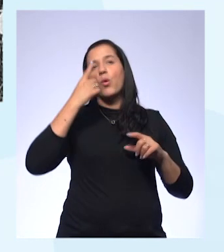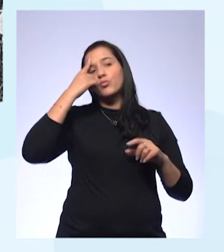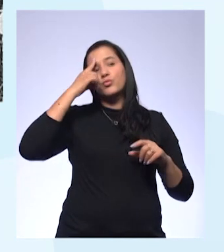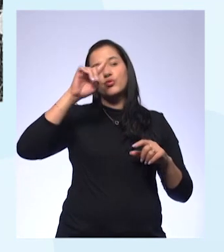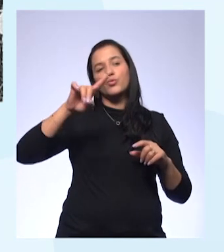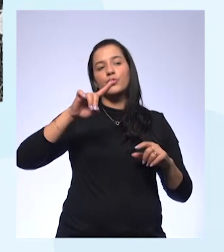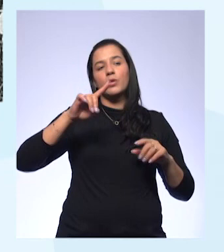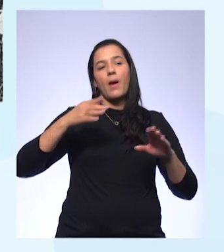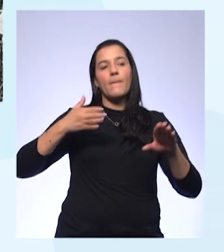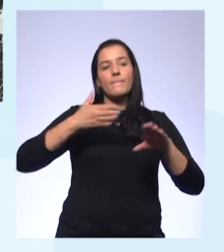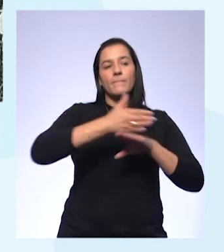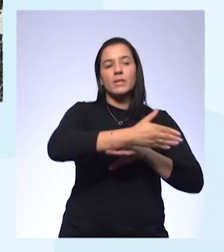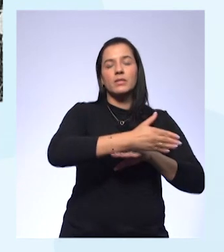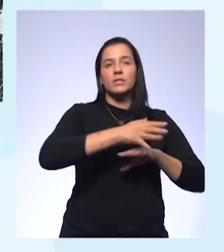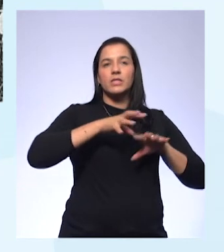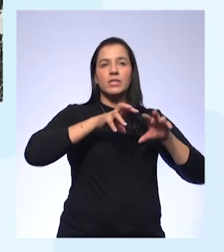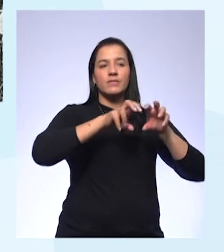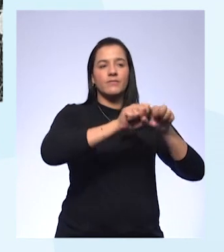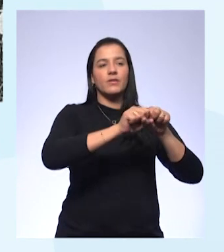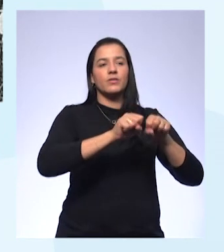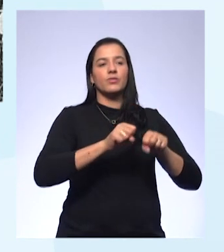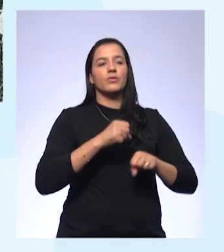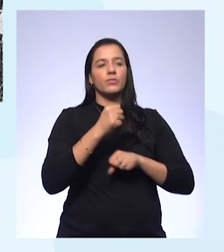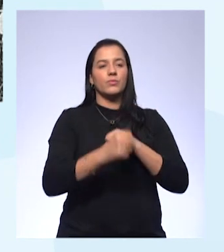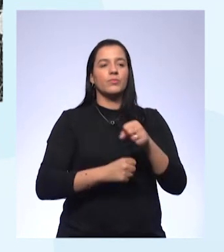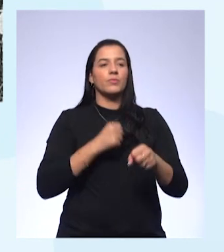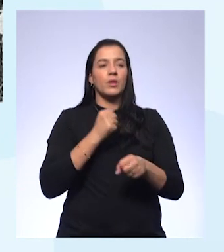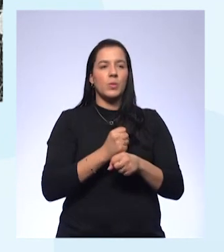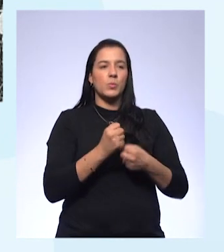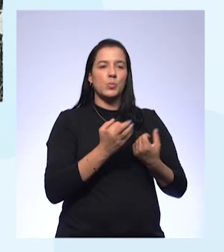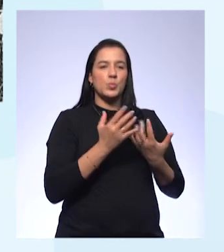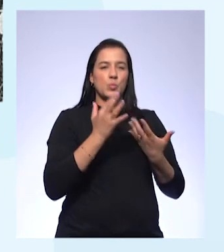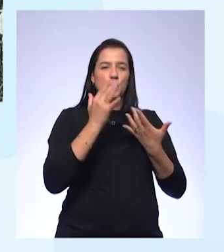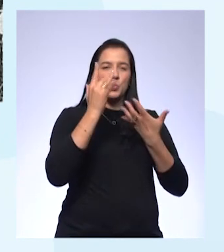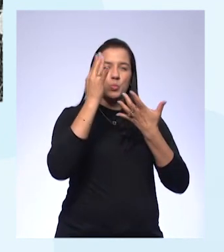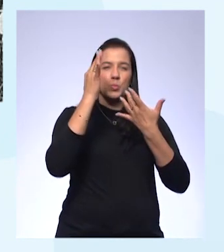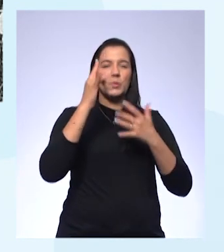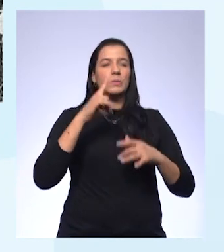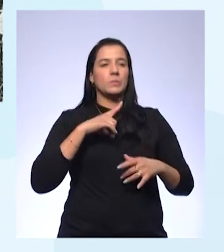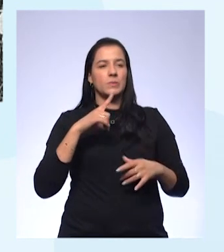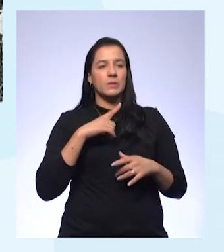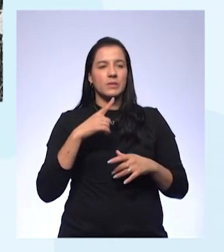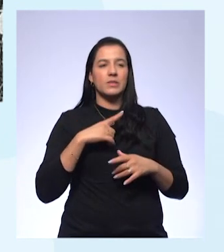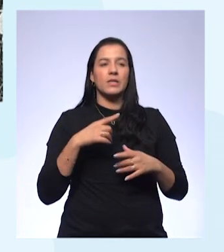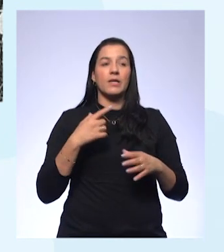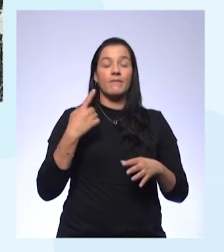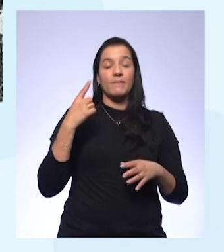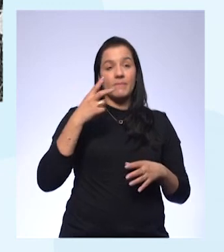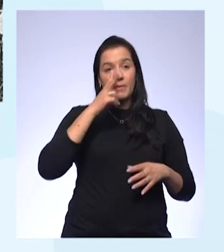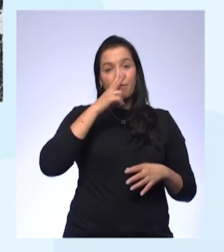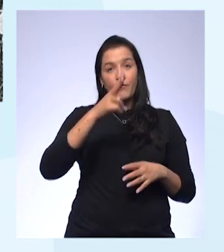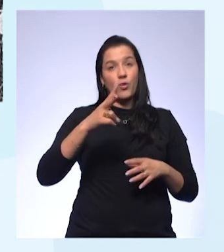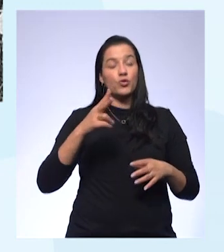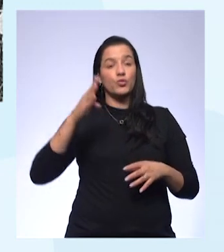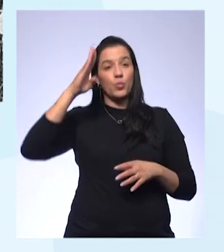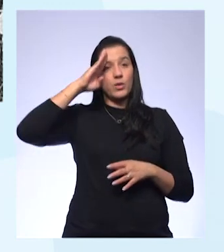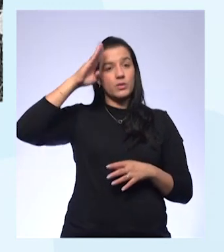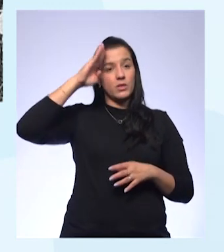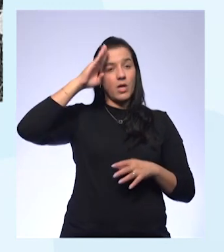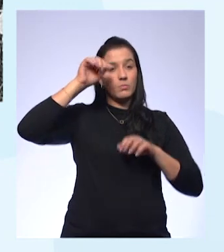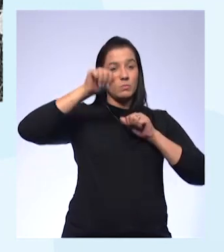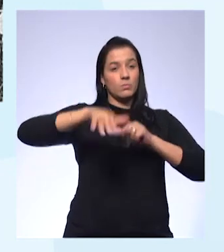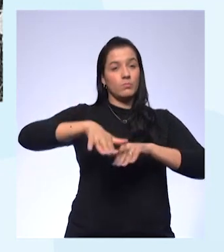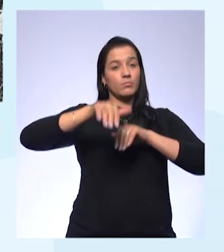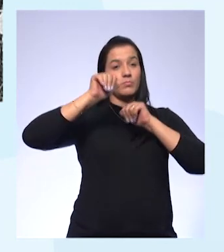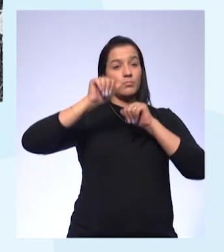Moneda foi invadido, né? E vejam que tem fumaça saindo, então houve ali uma ação mais contundente do Exército. e